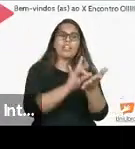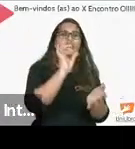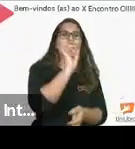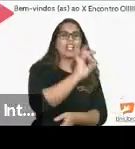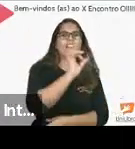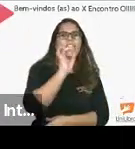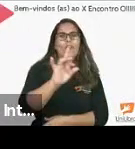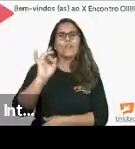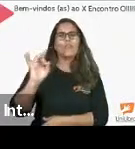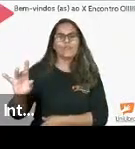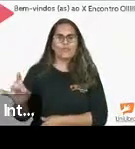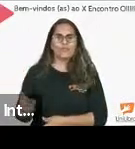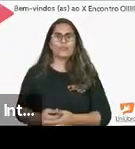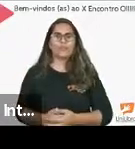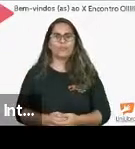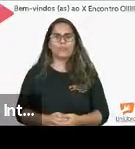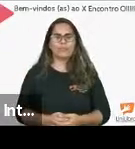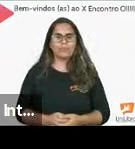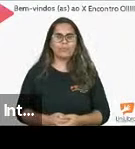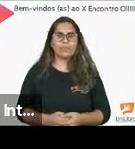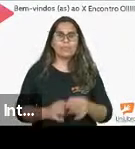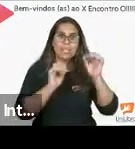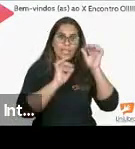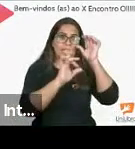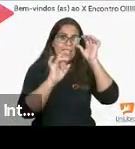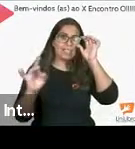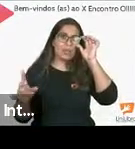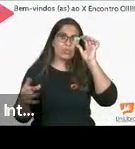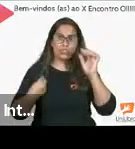nós. Cada um de nós vive.